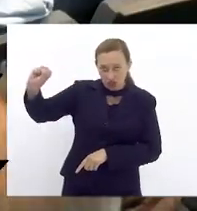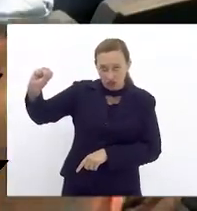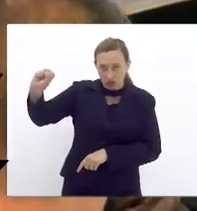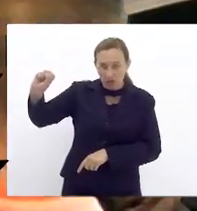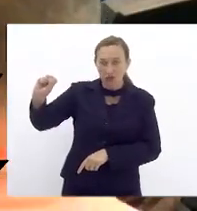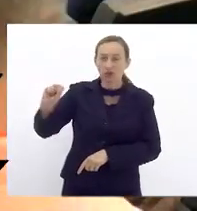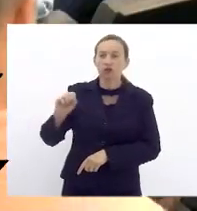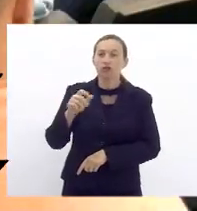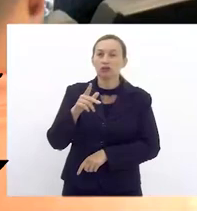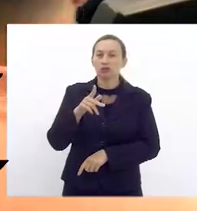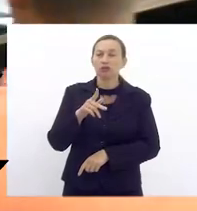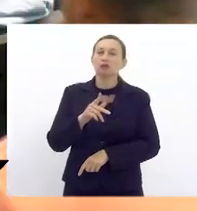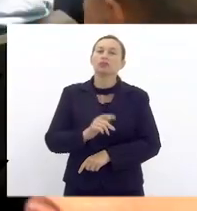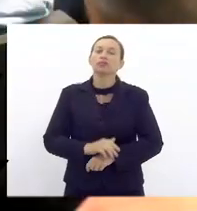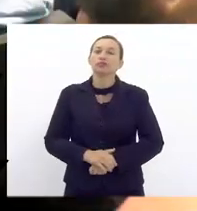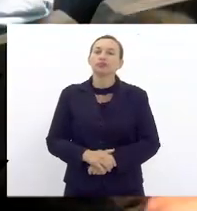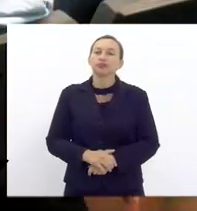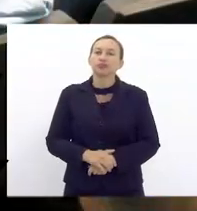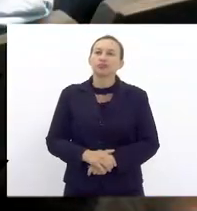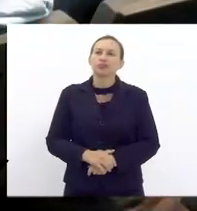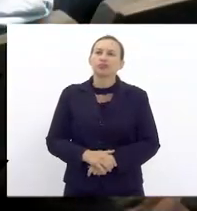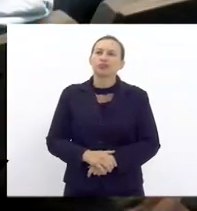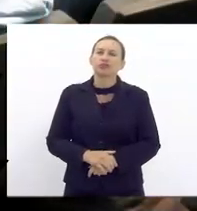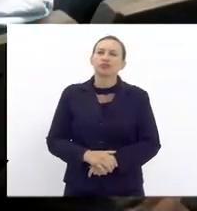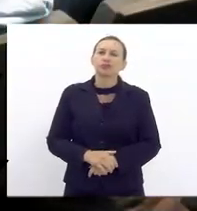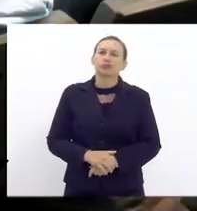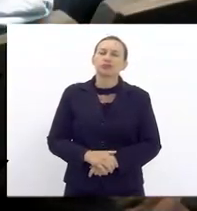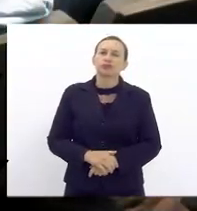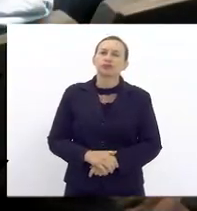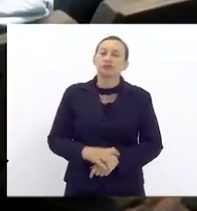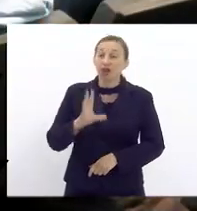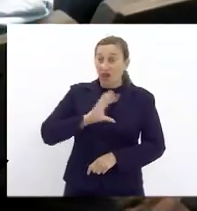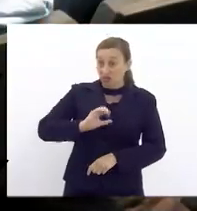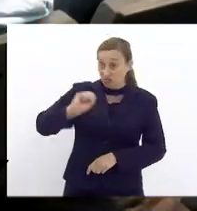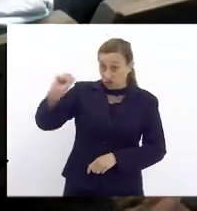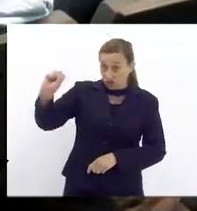que sou Babau tum e esse axé